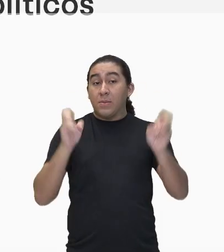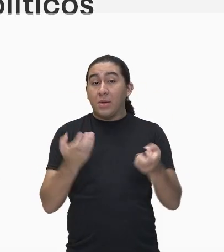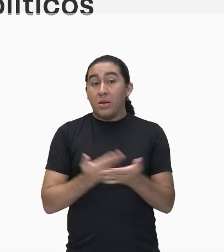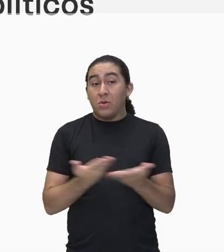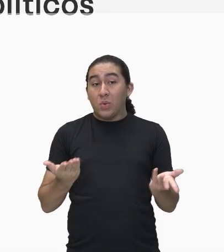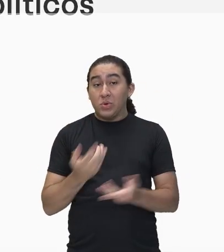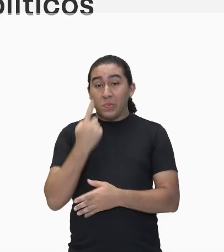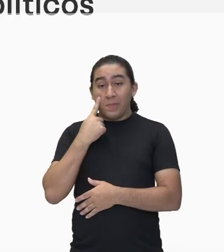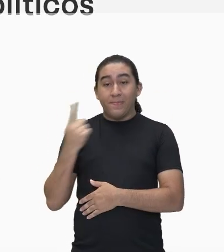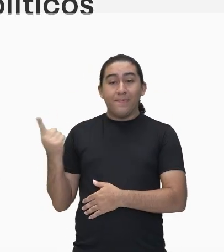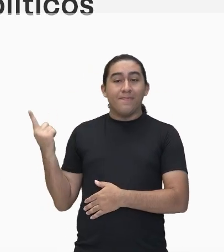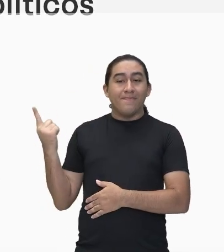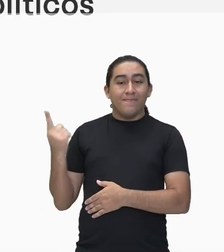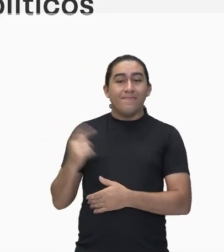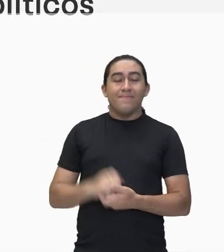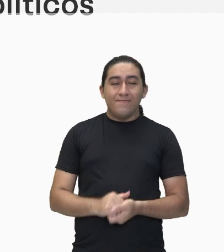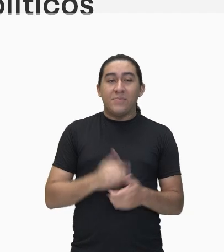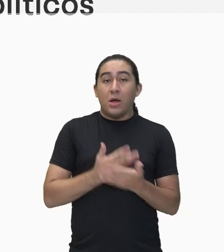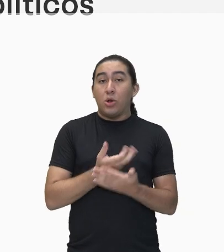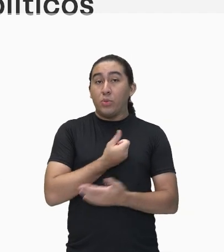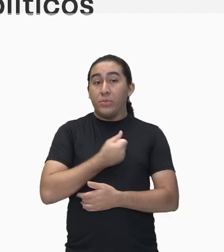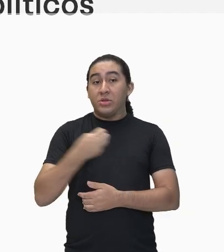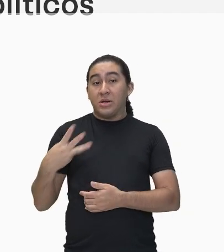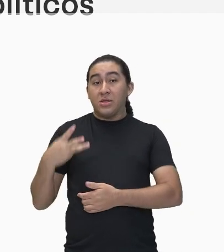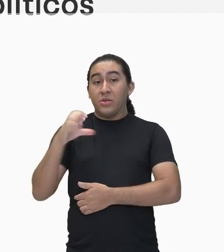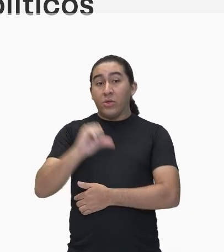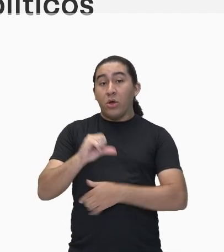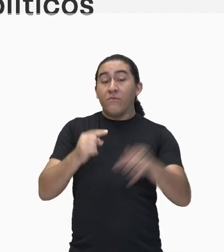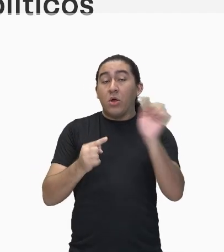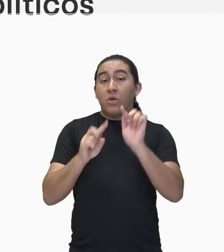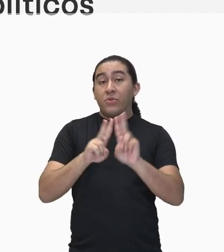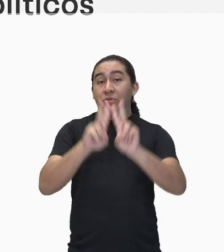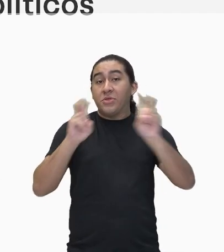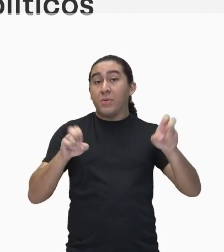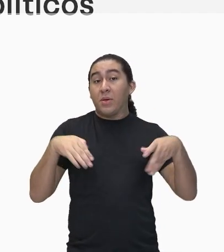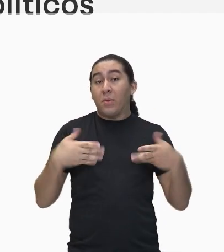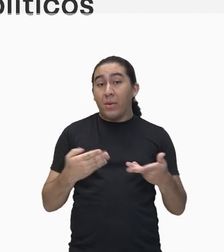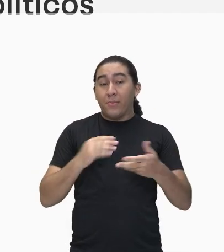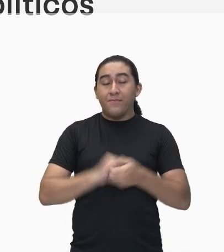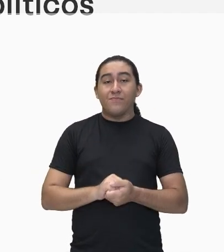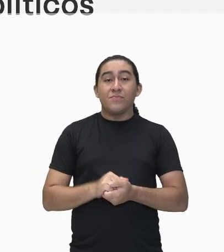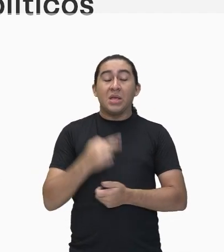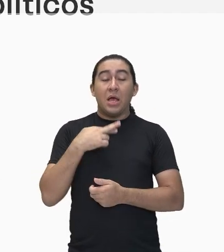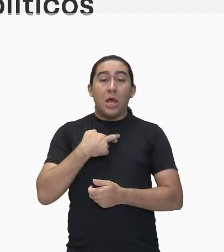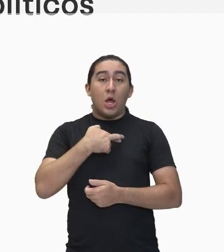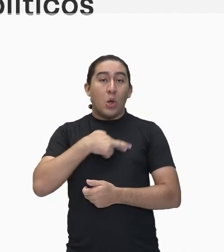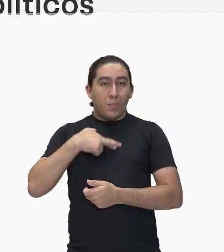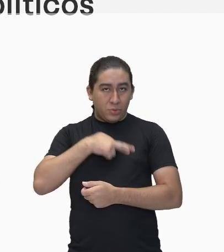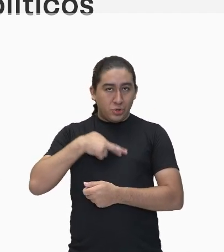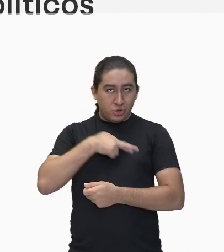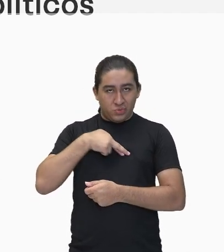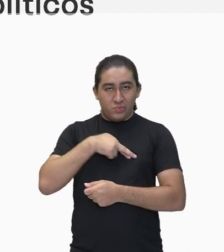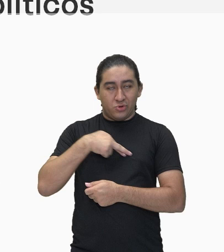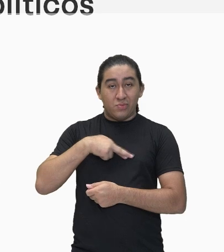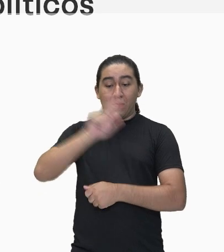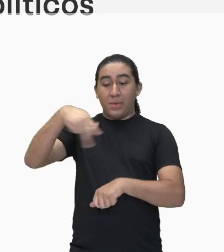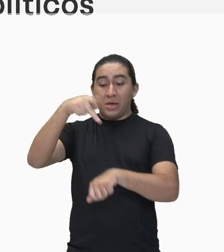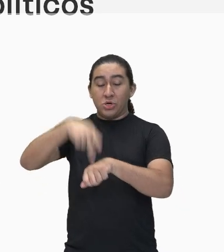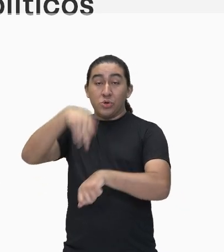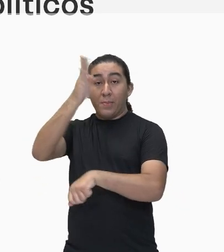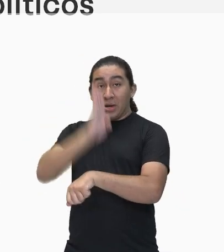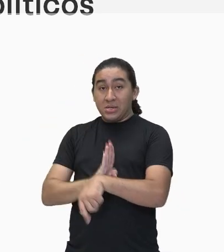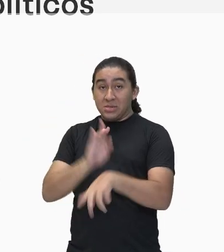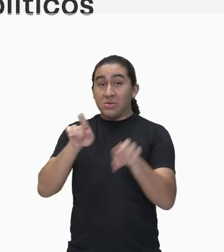nossa aula? Aula 39 tem como objeto de conhecimento romantismo no Brasil, contexto